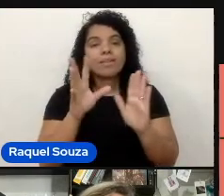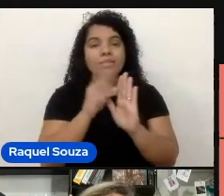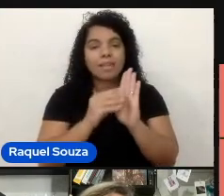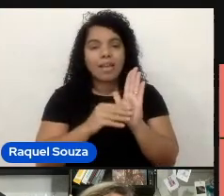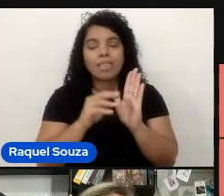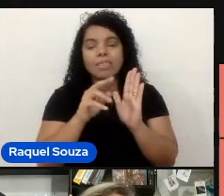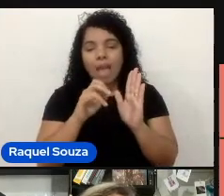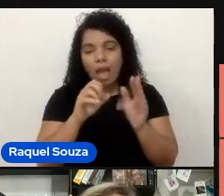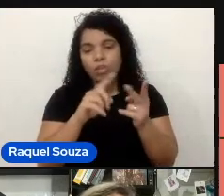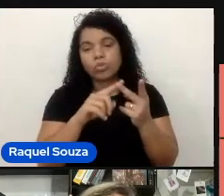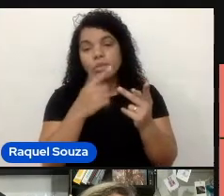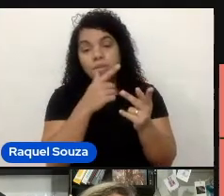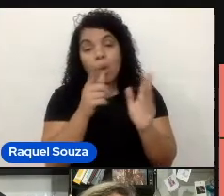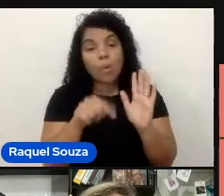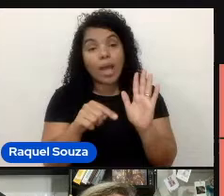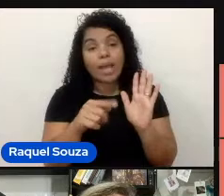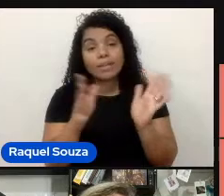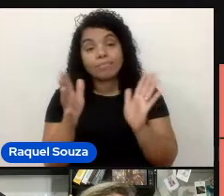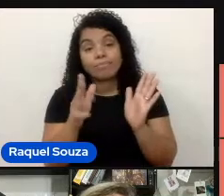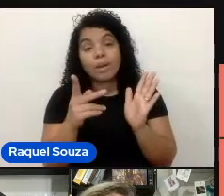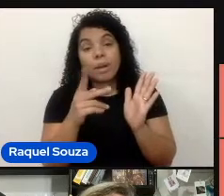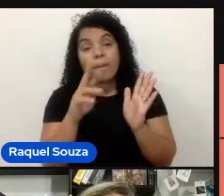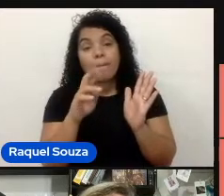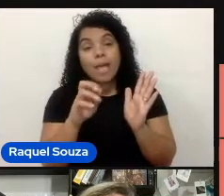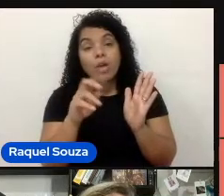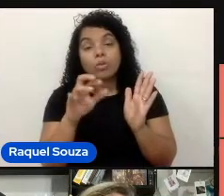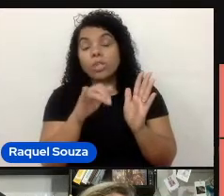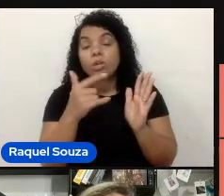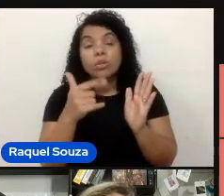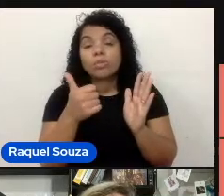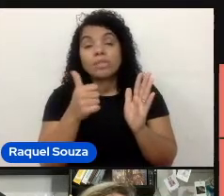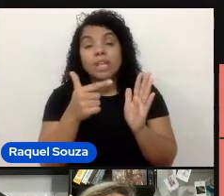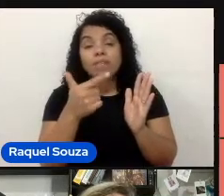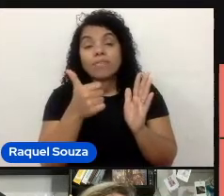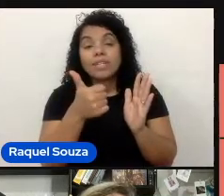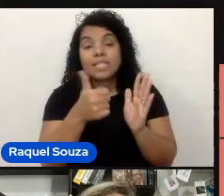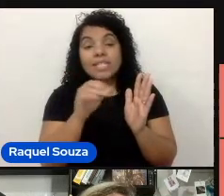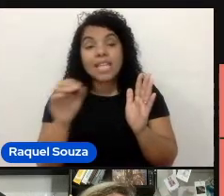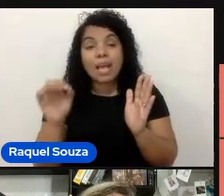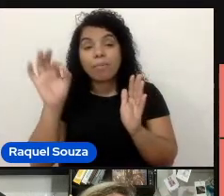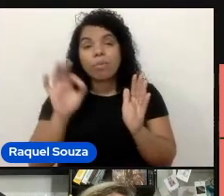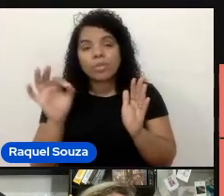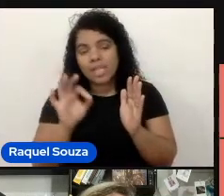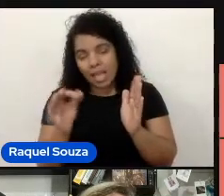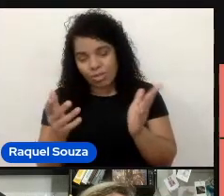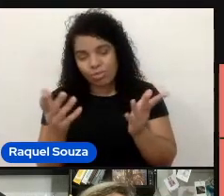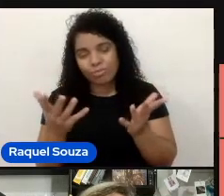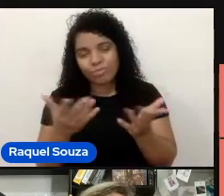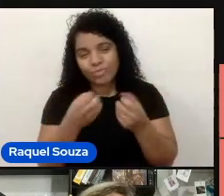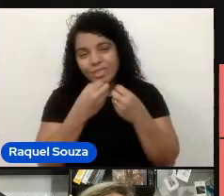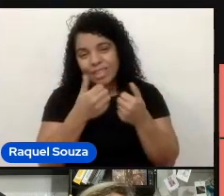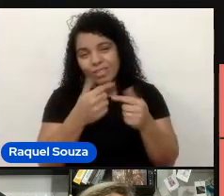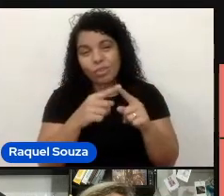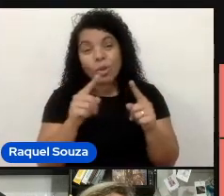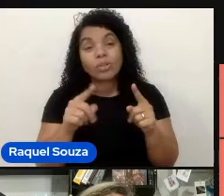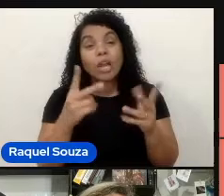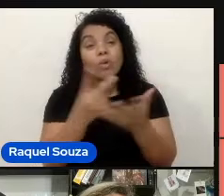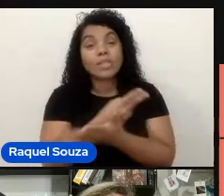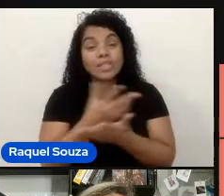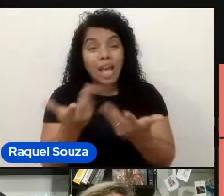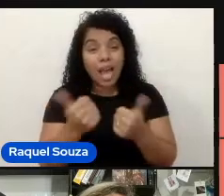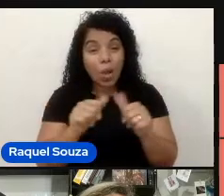pré-condição que ali não estava 100% satisfatória, que fez com que a eficiência da qualidade